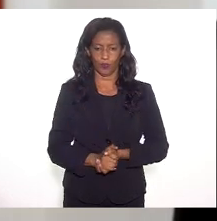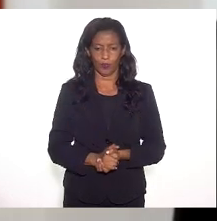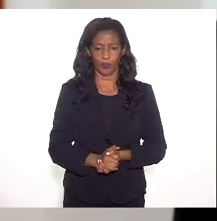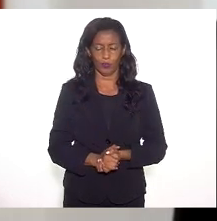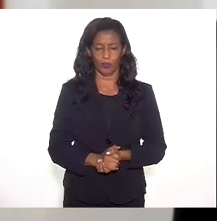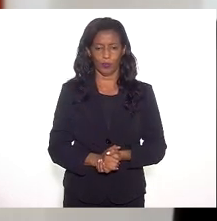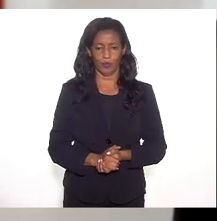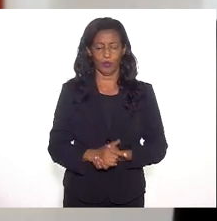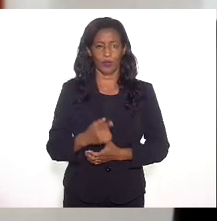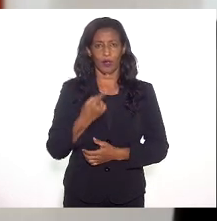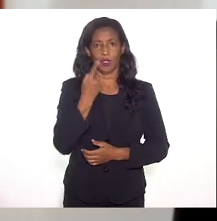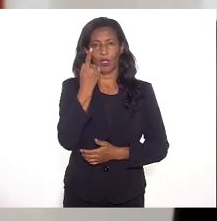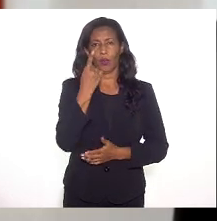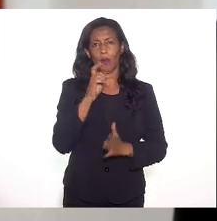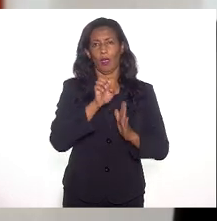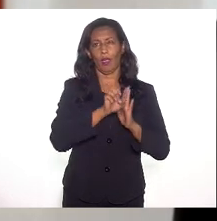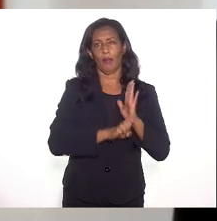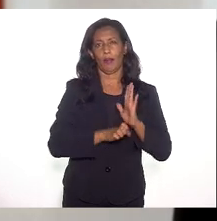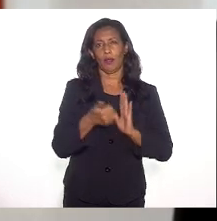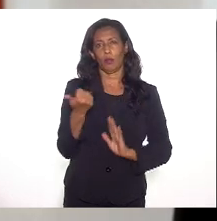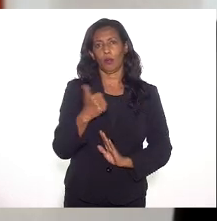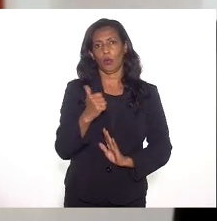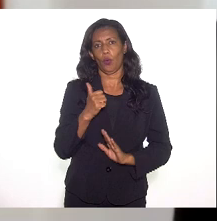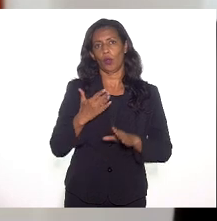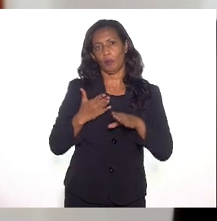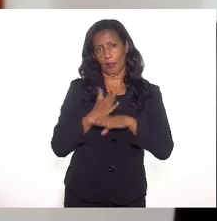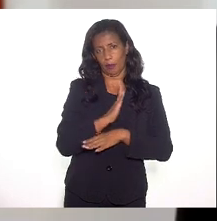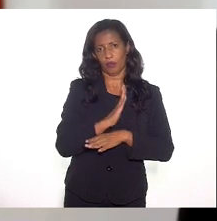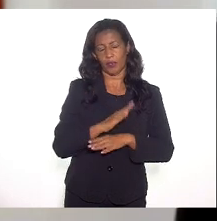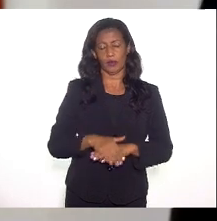destaque da emenda número 11 pela aprovação.